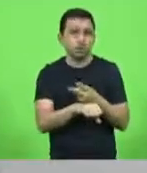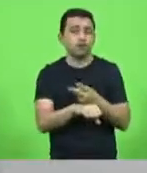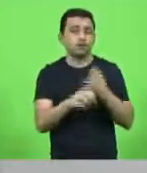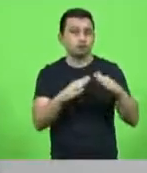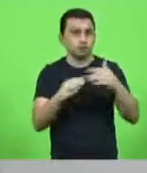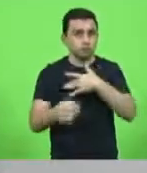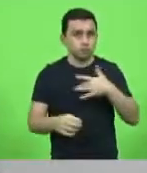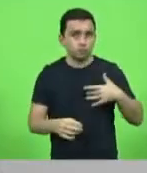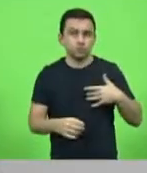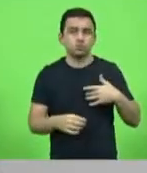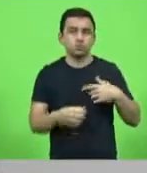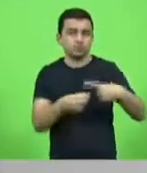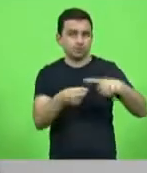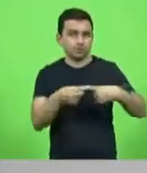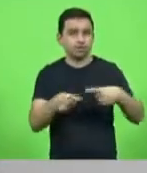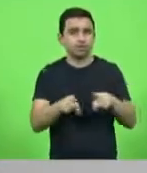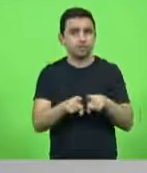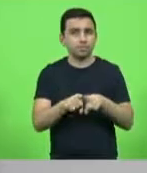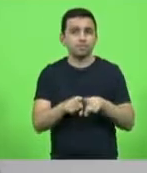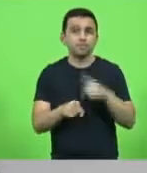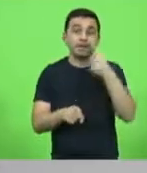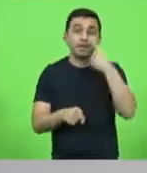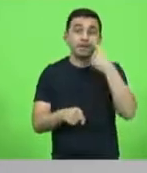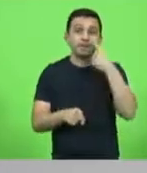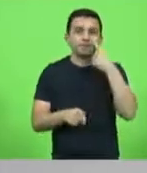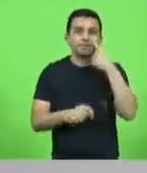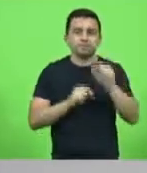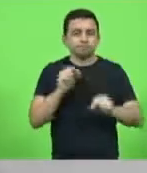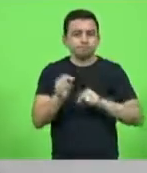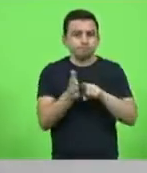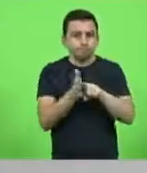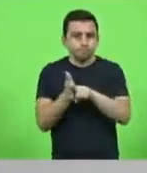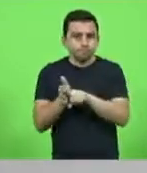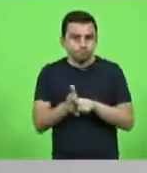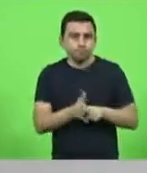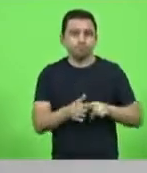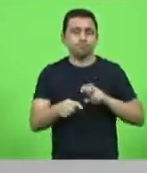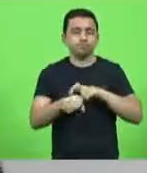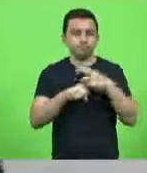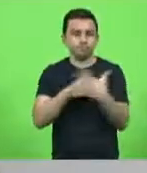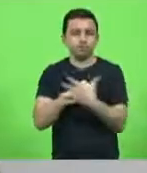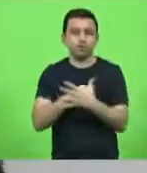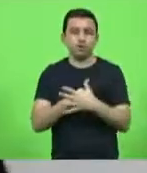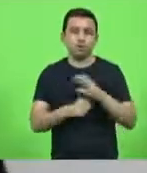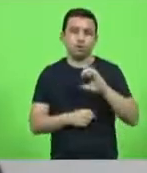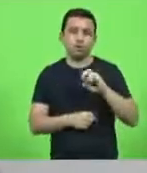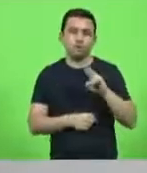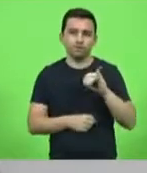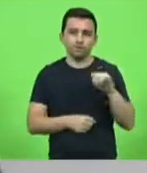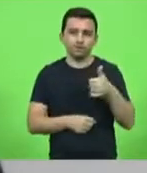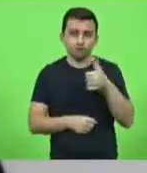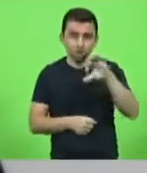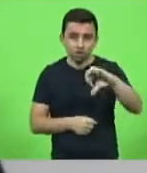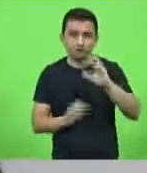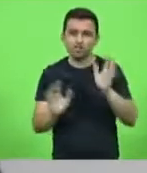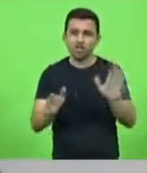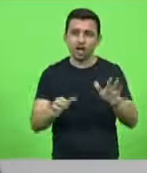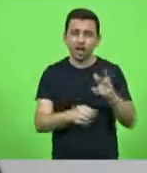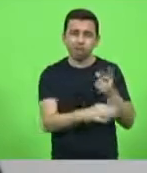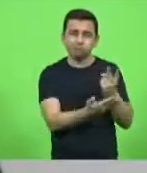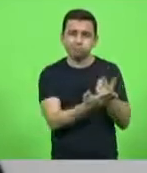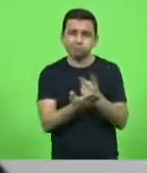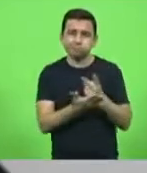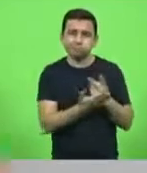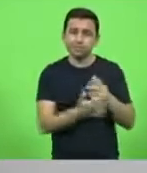Centro de Triagem do coronavírus isso porque a correia de 19 já estava os dentes consegue por cento de